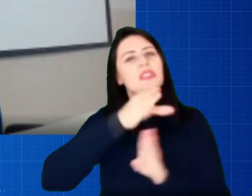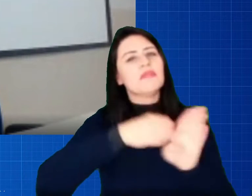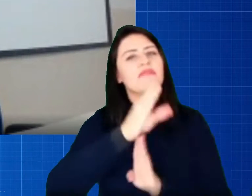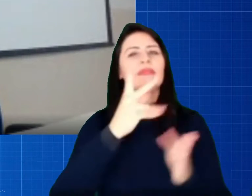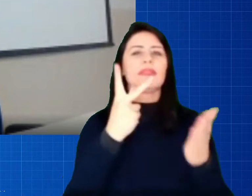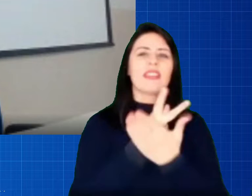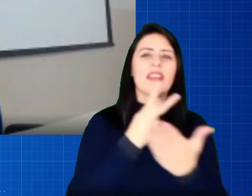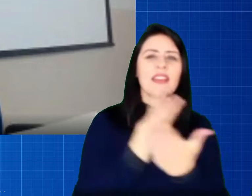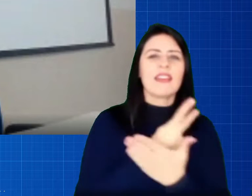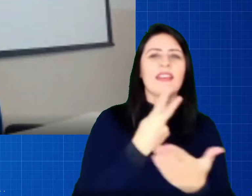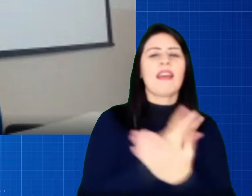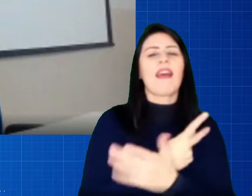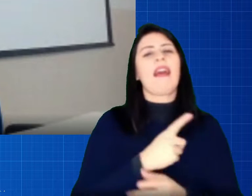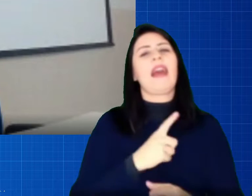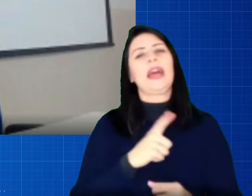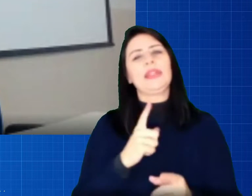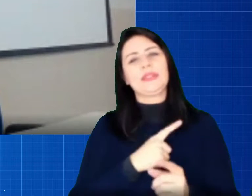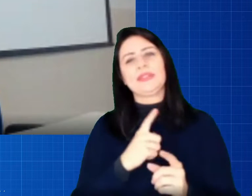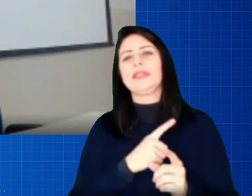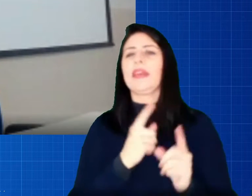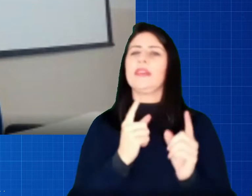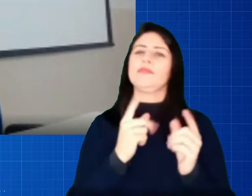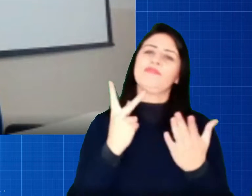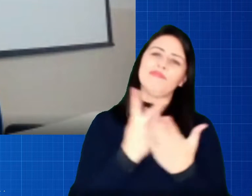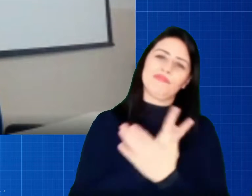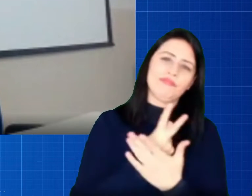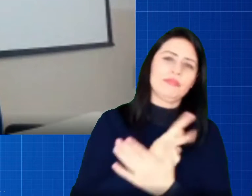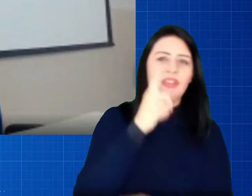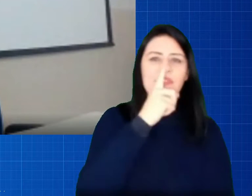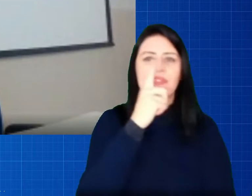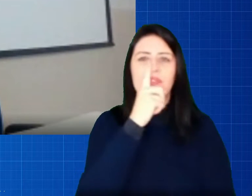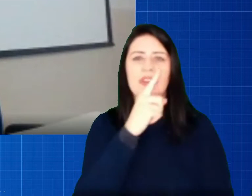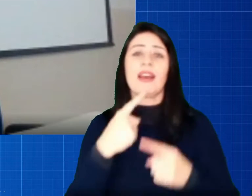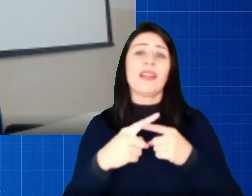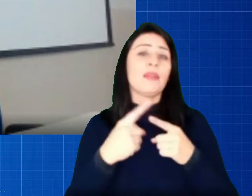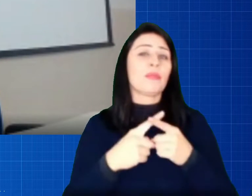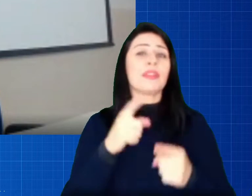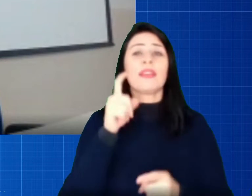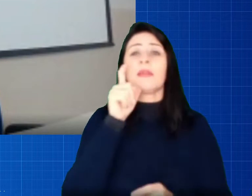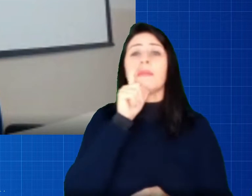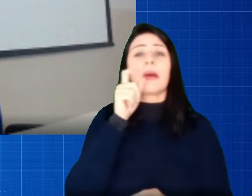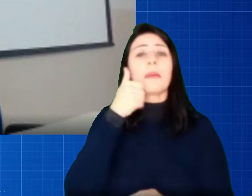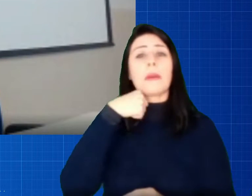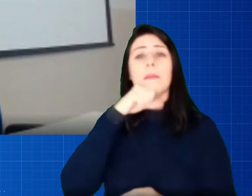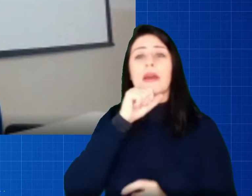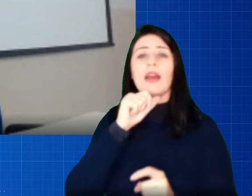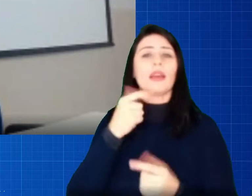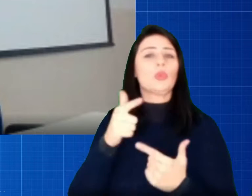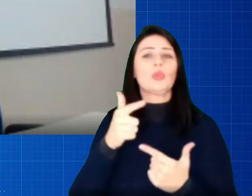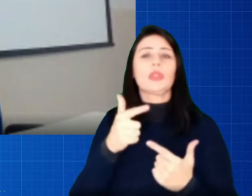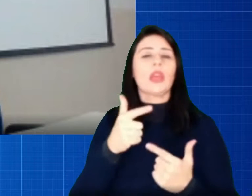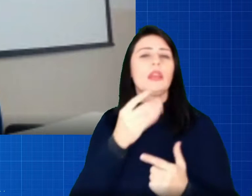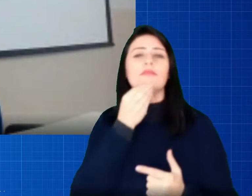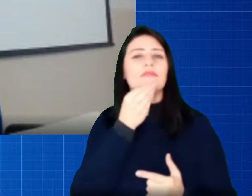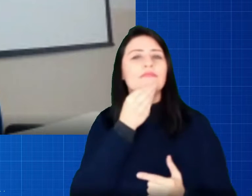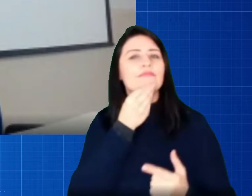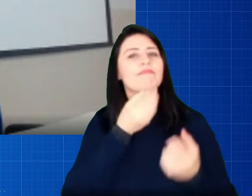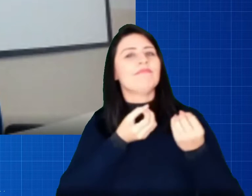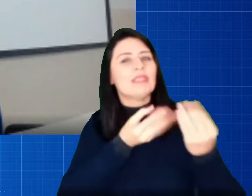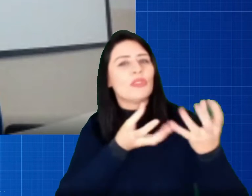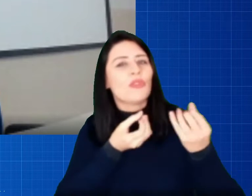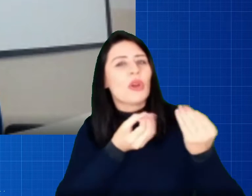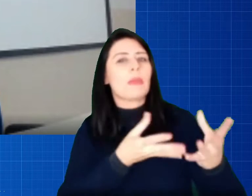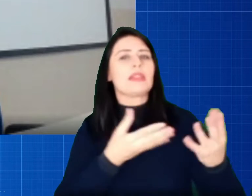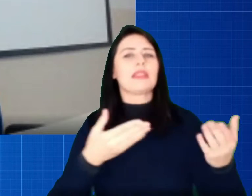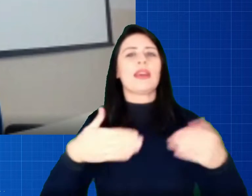errônea, é feita de maneira meio distorcida, justamente porque os pais não tiveram essa oportunidade de ter essa